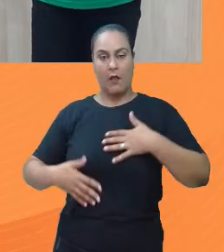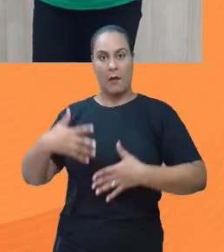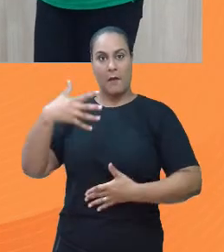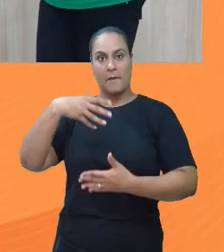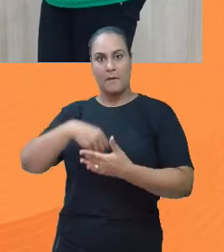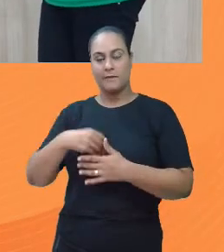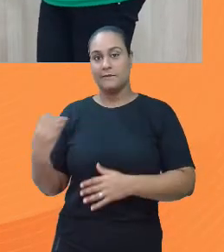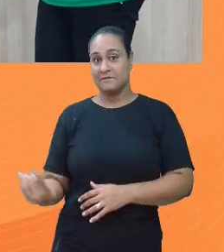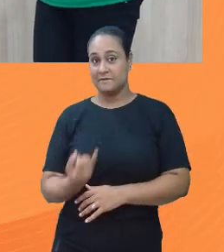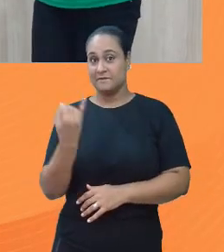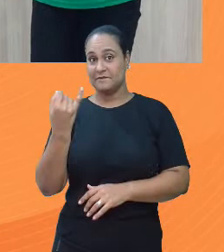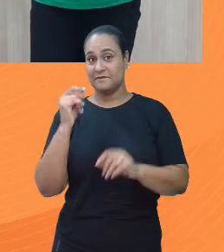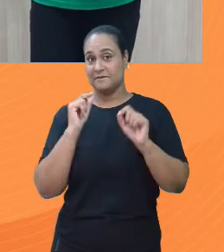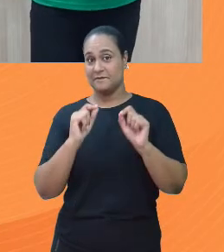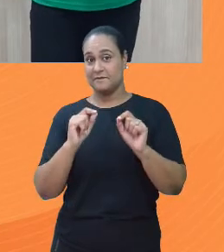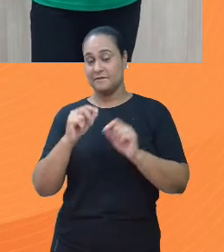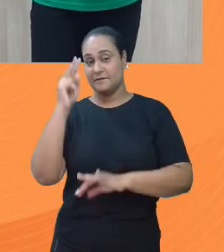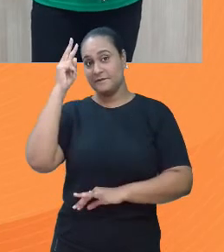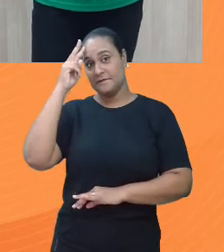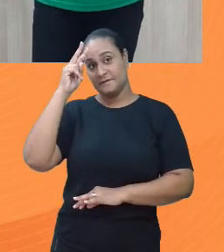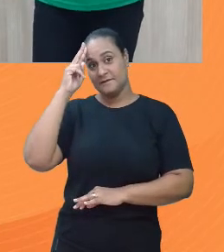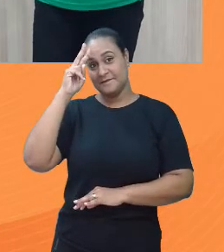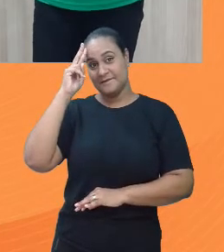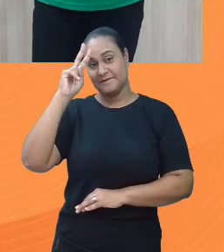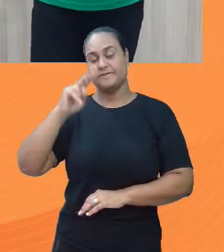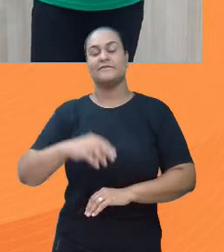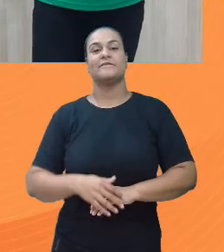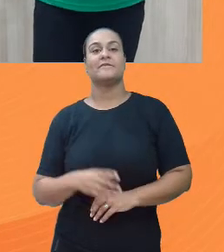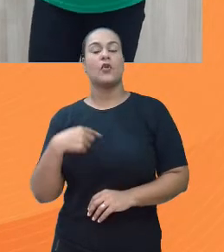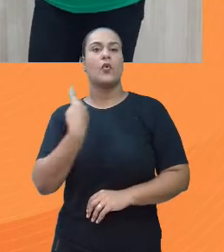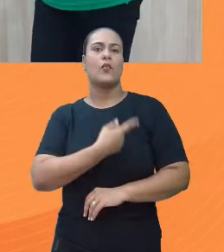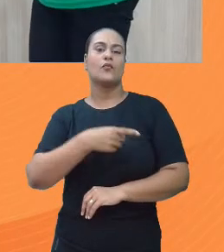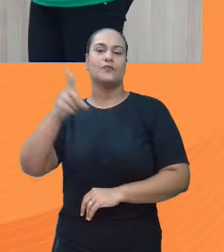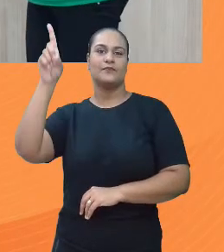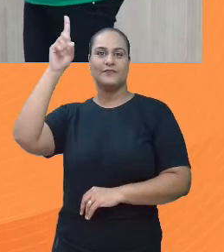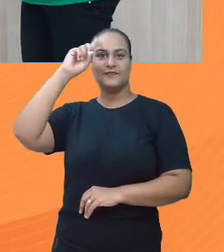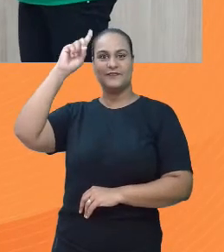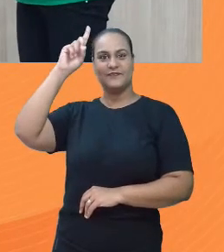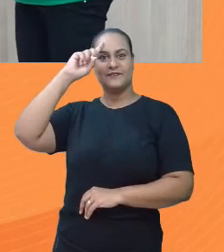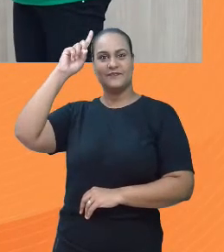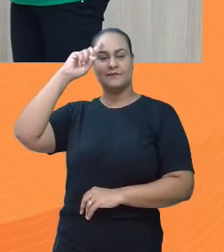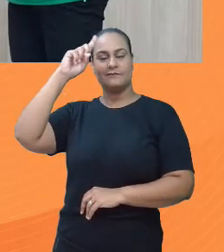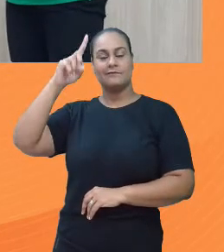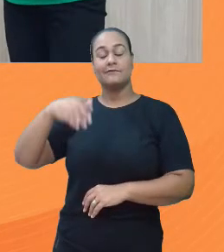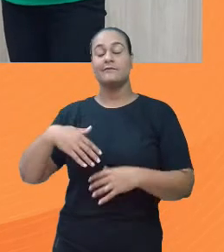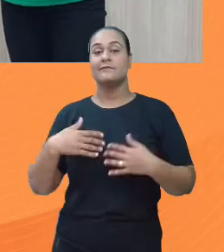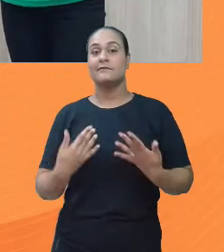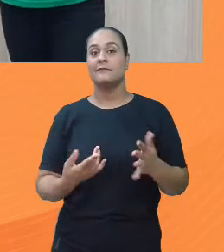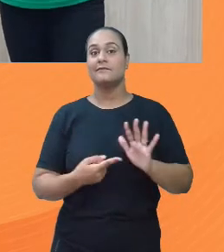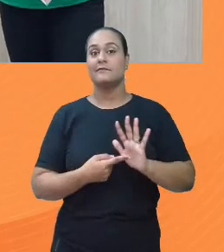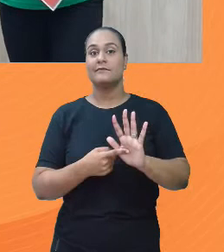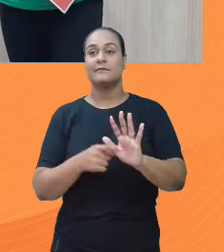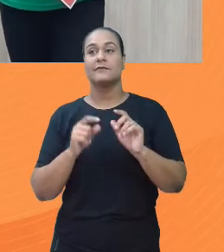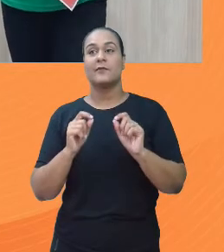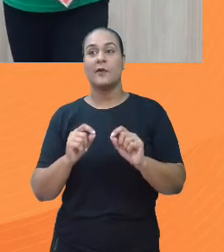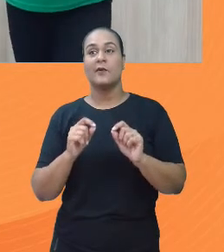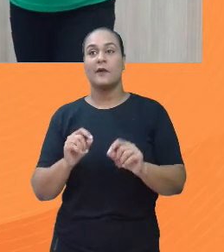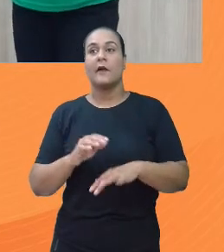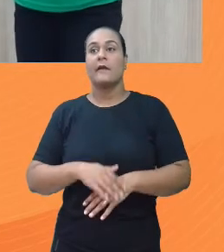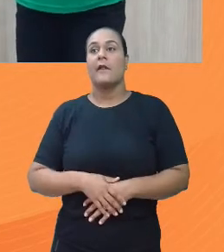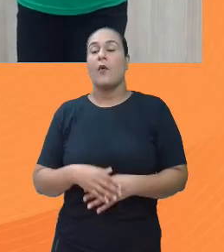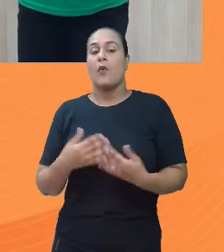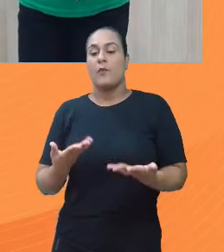muito importante lembrar vocês a respeito do nosso dia a dia. E eu trago para vocês o seguinte: o ritmo de vida acelerado